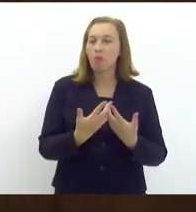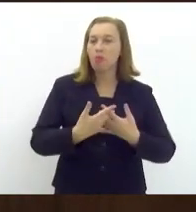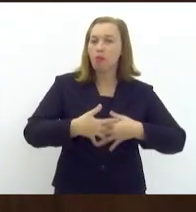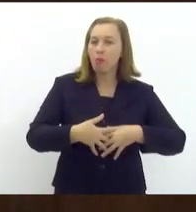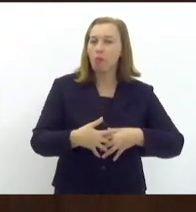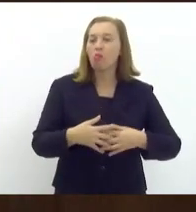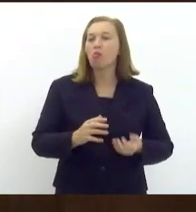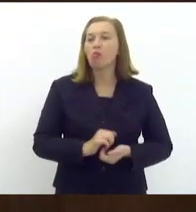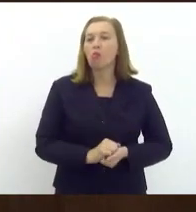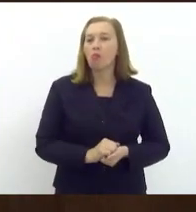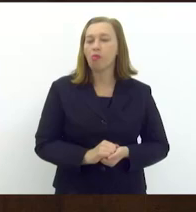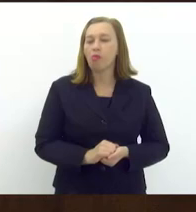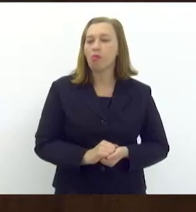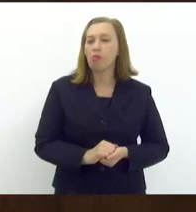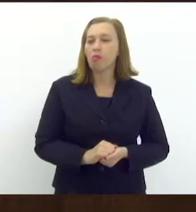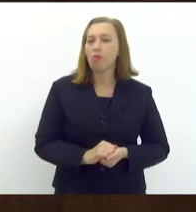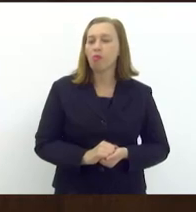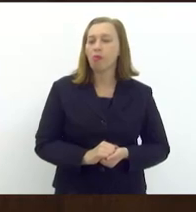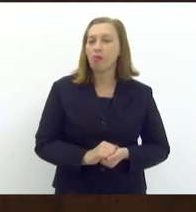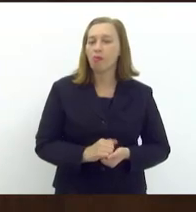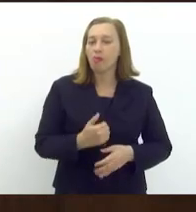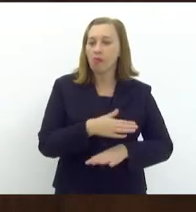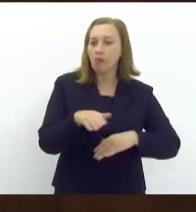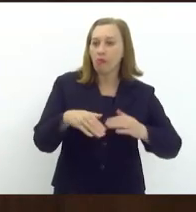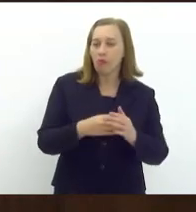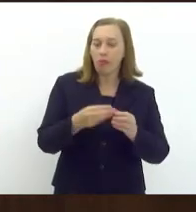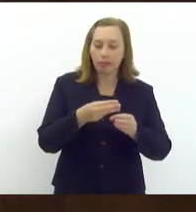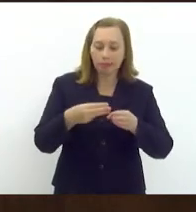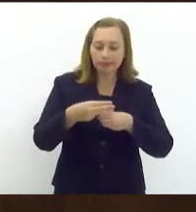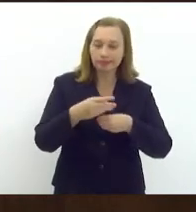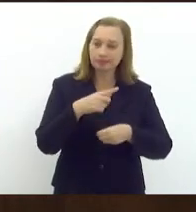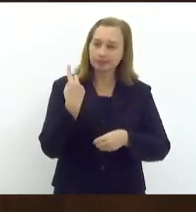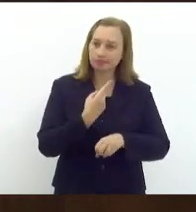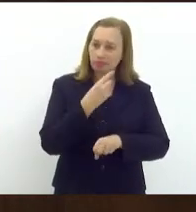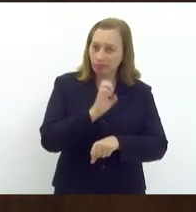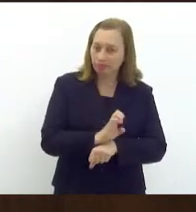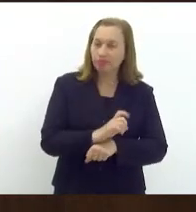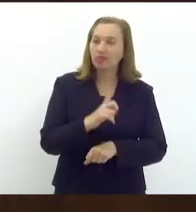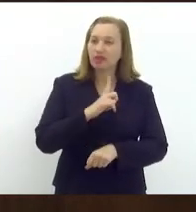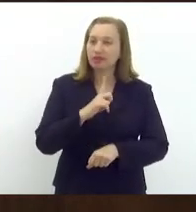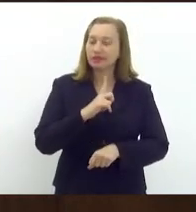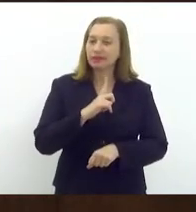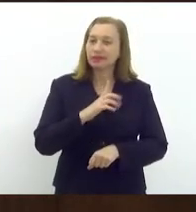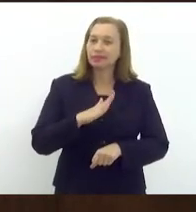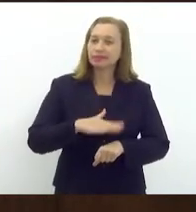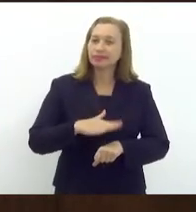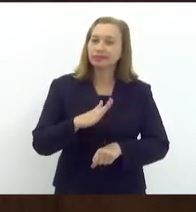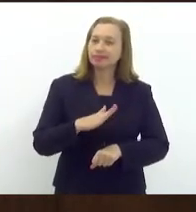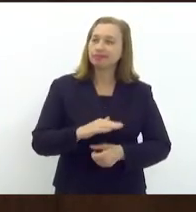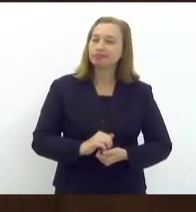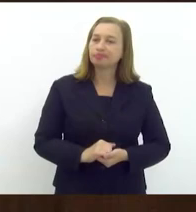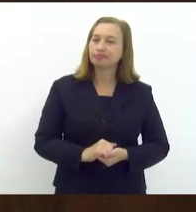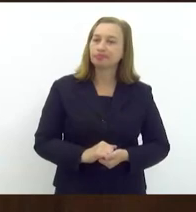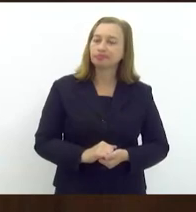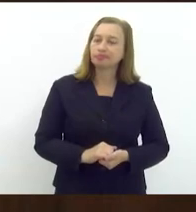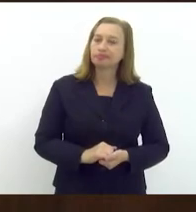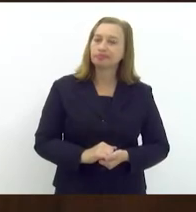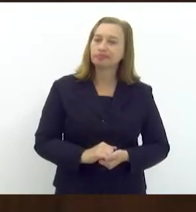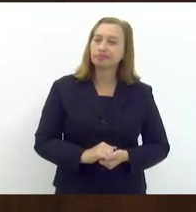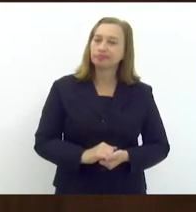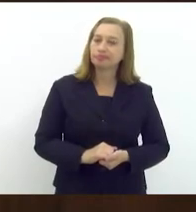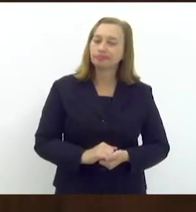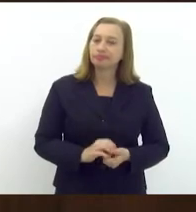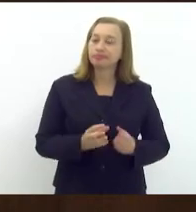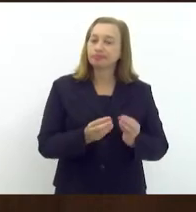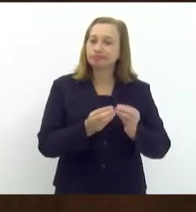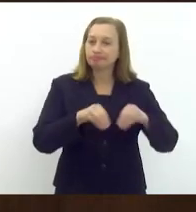É a de todos os municípios os nossos estado que tem a maior incidência de precipitação